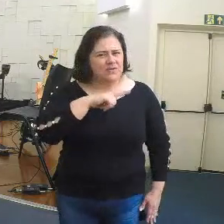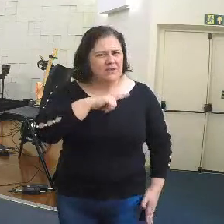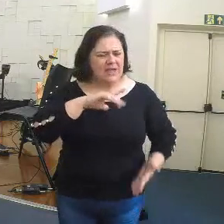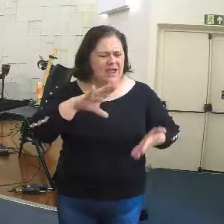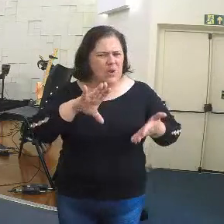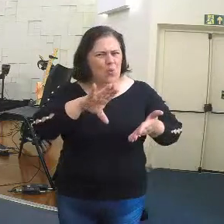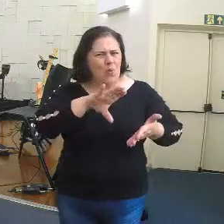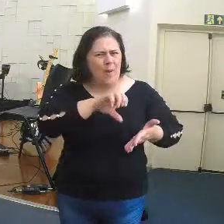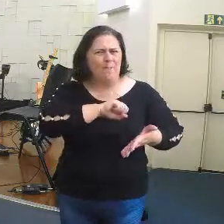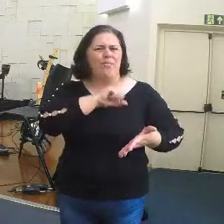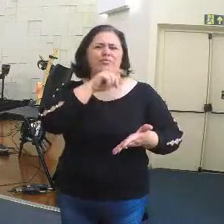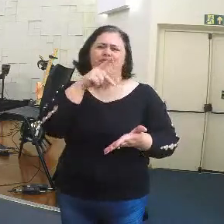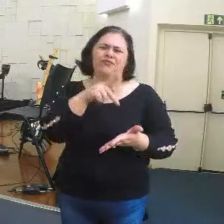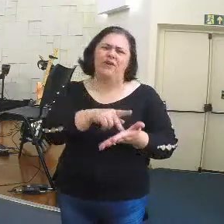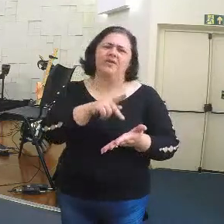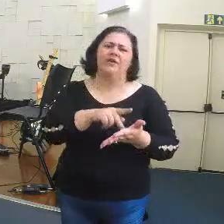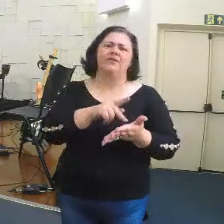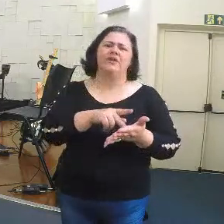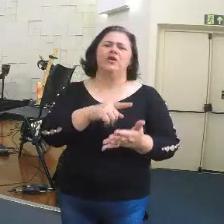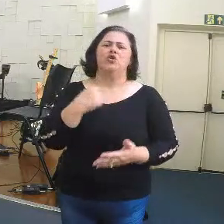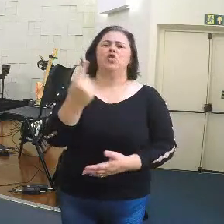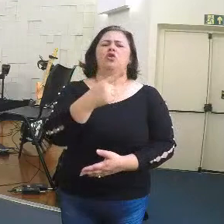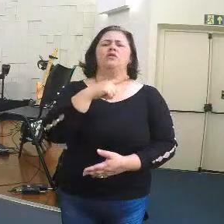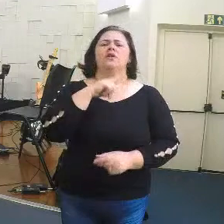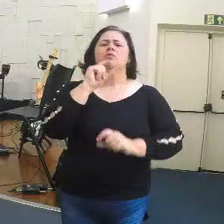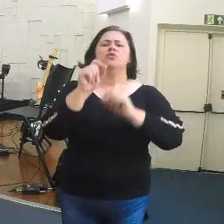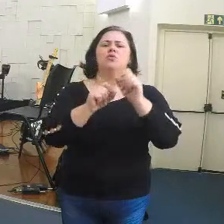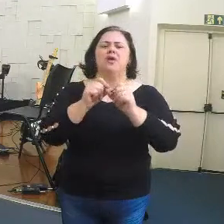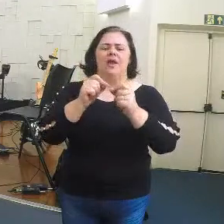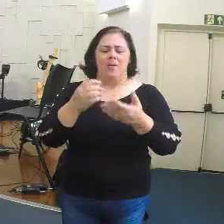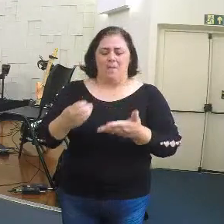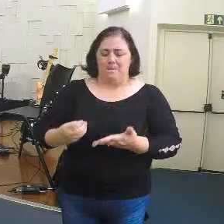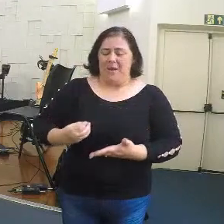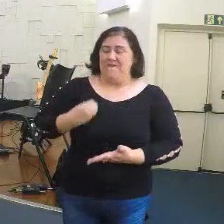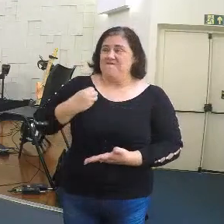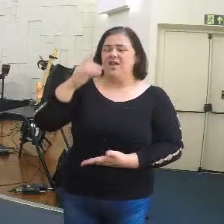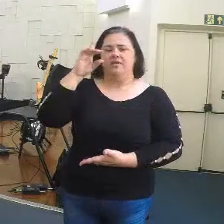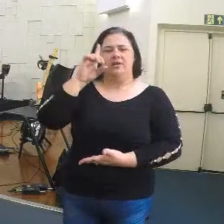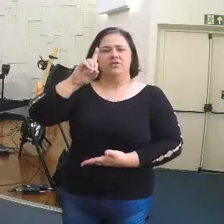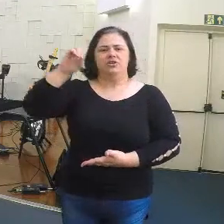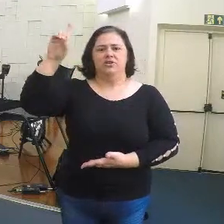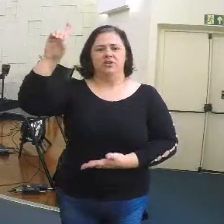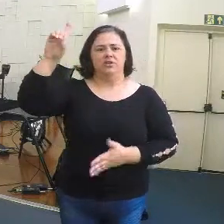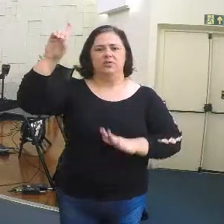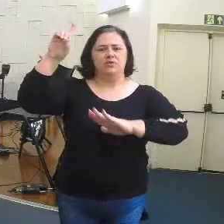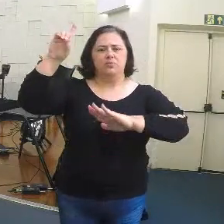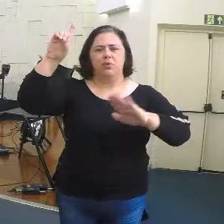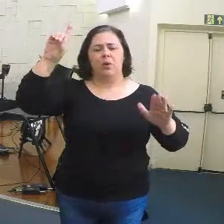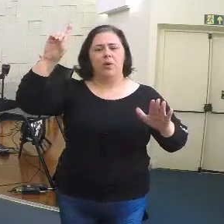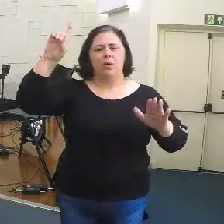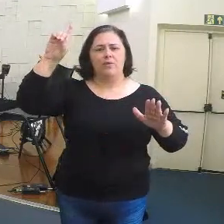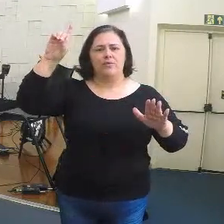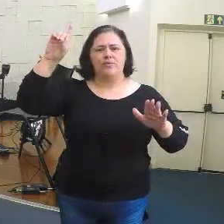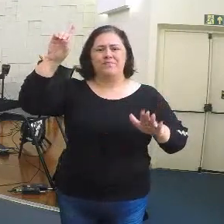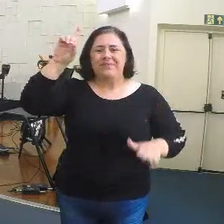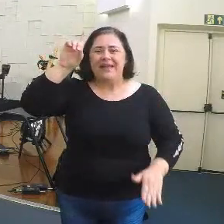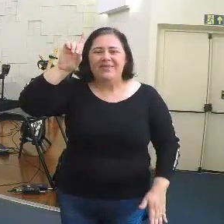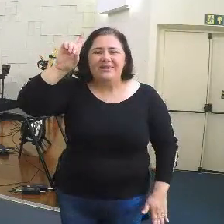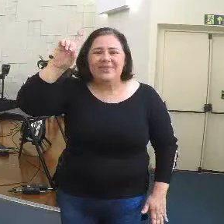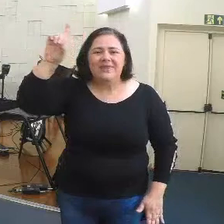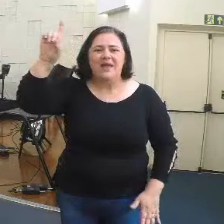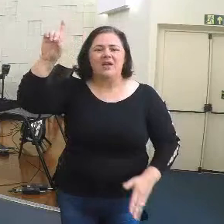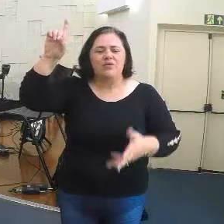a vida de Deus. As palavras no original são diferentes, uma é bios, a outra é zoe, é a vida de Deus, a vida